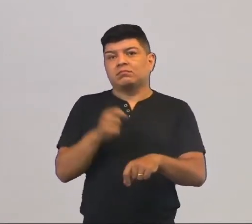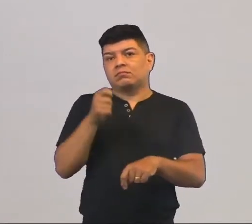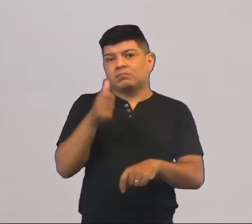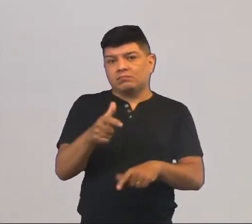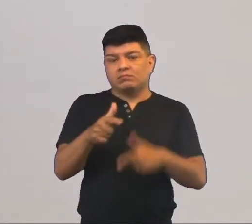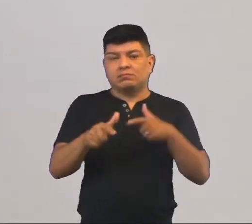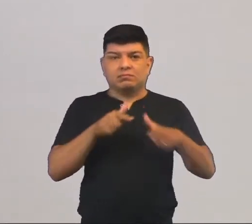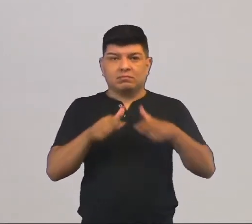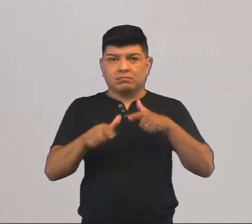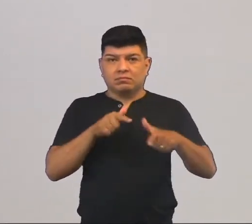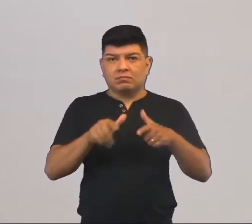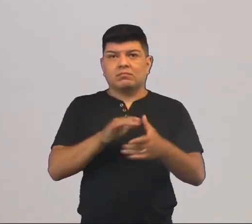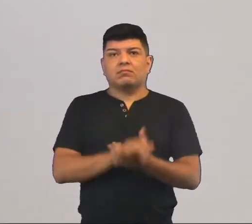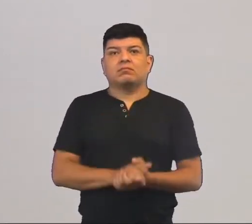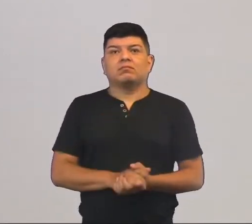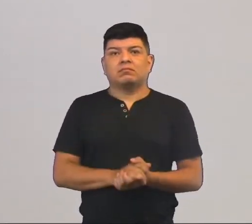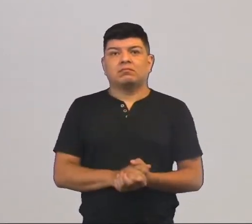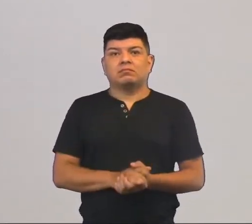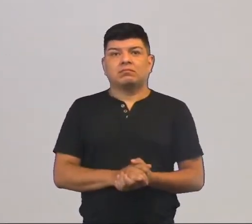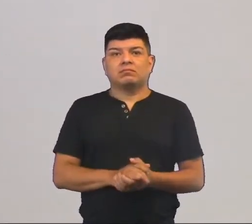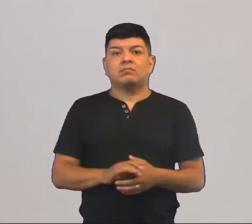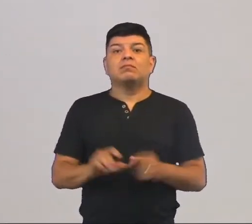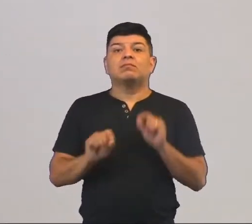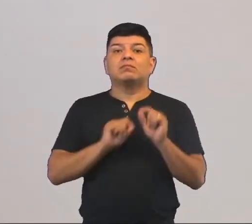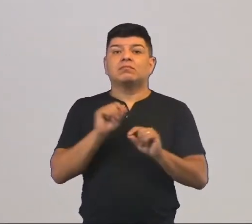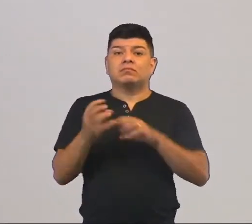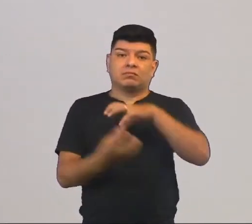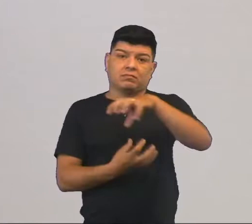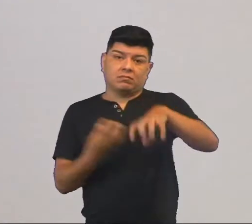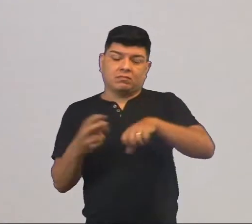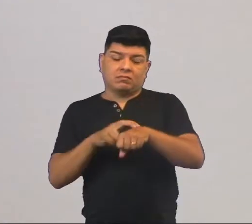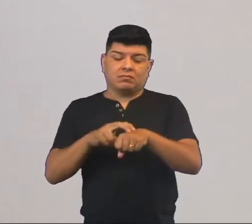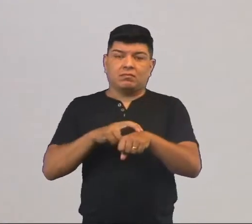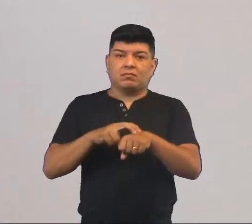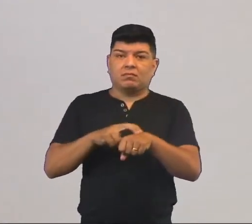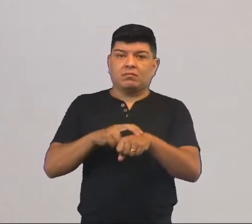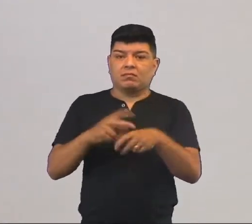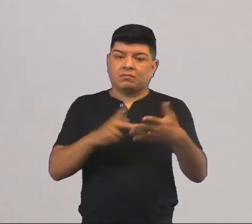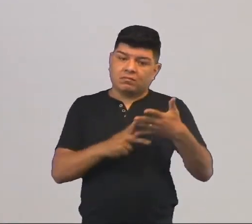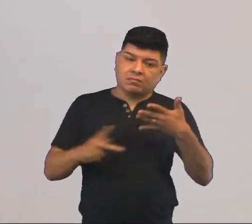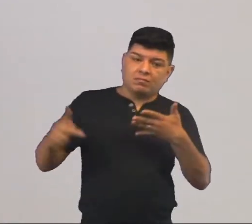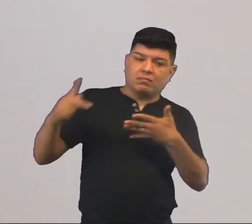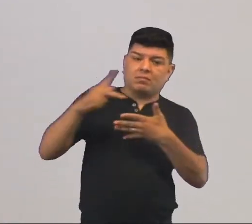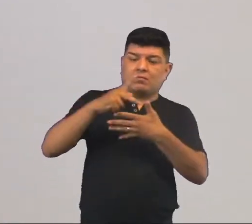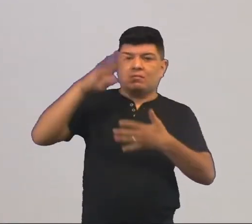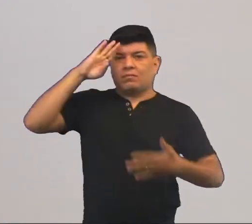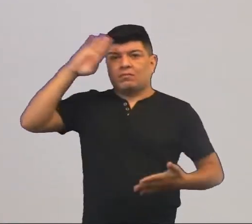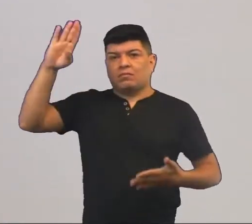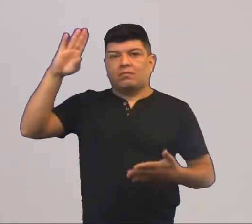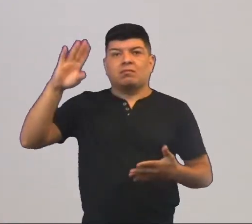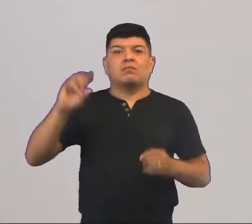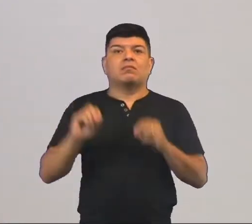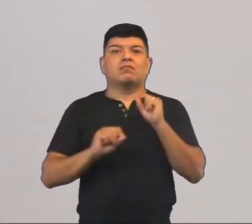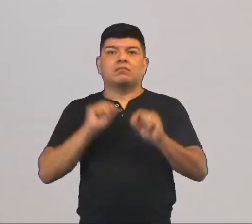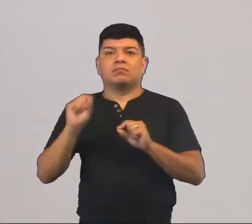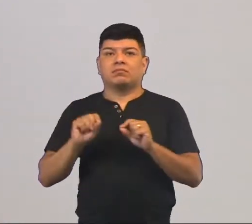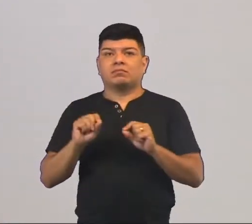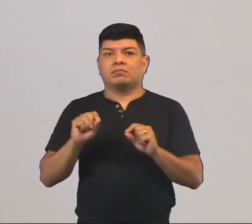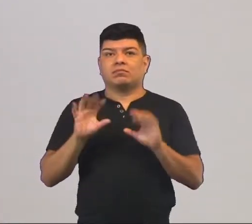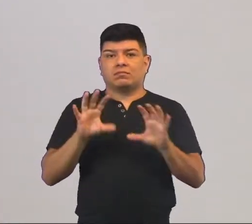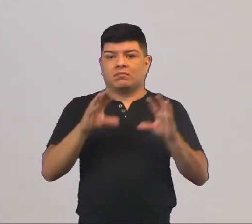pouca mão de obra. Tudo isso aí foi o retrato aí da Revolução Verde, que priorizava principalmente a produção